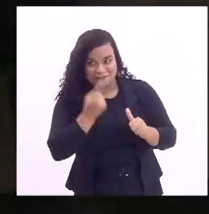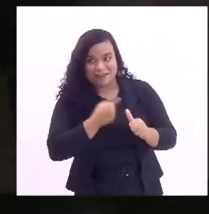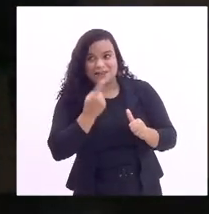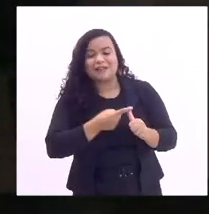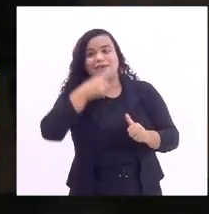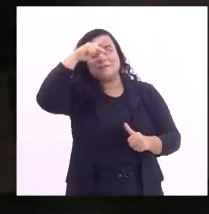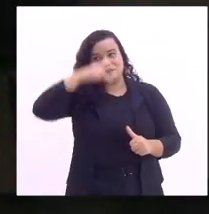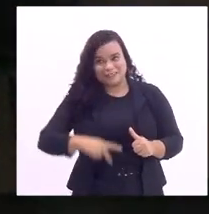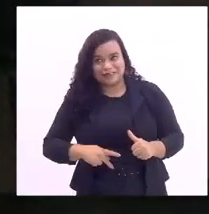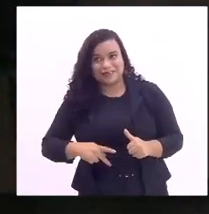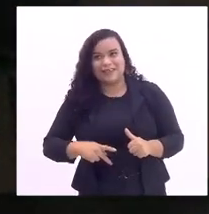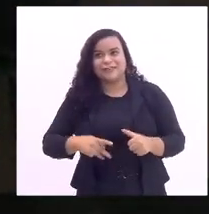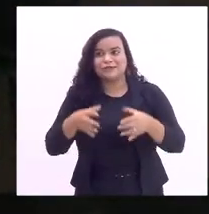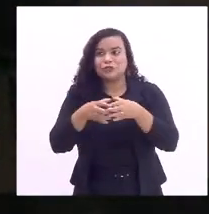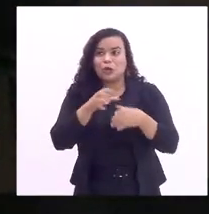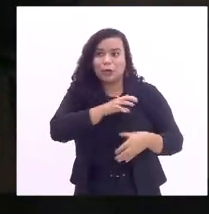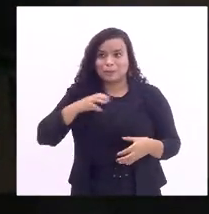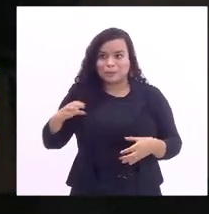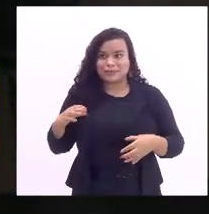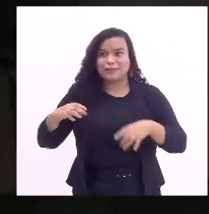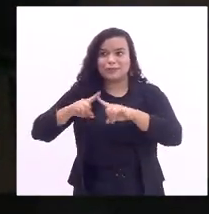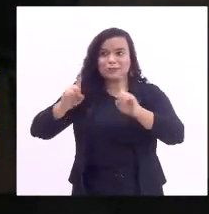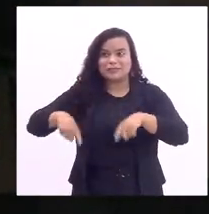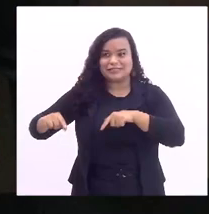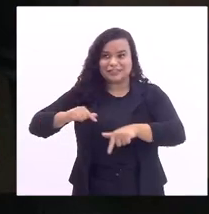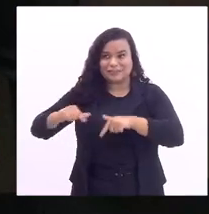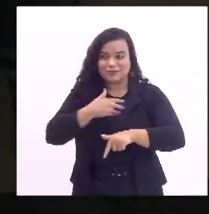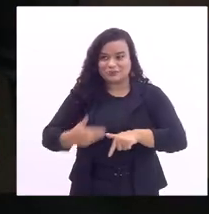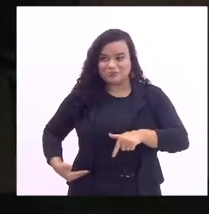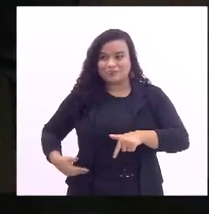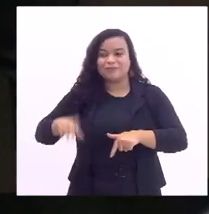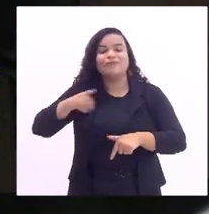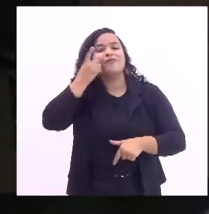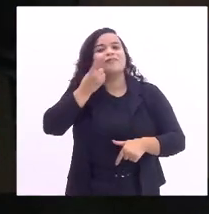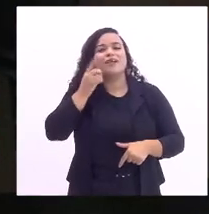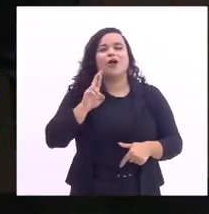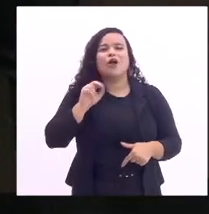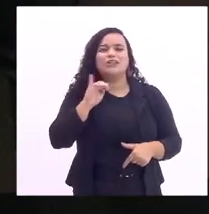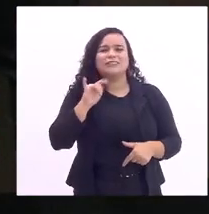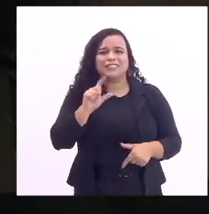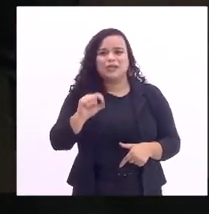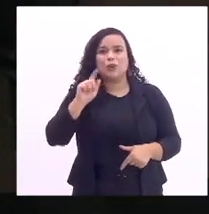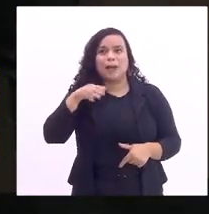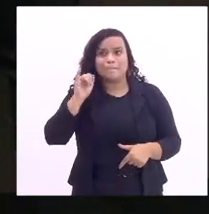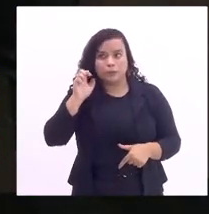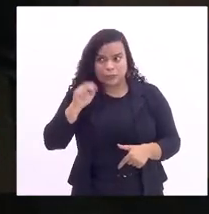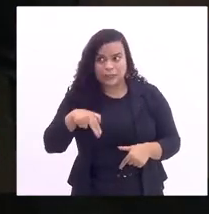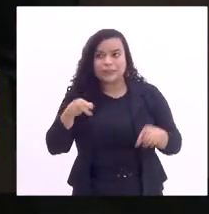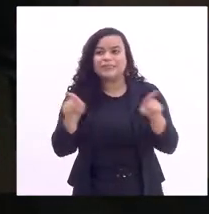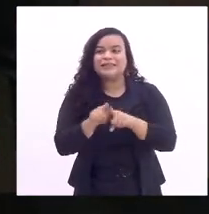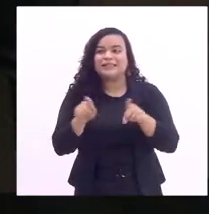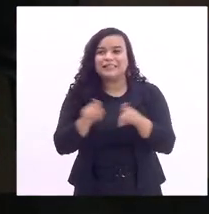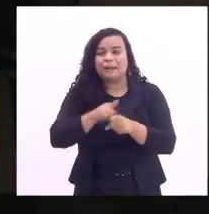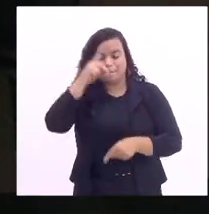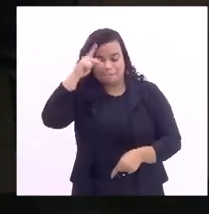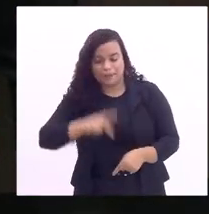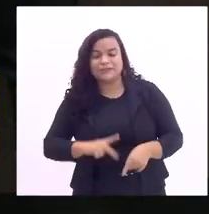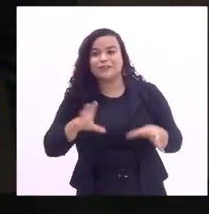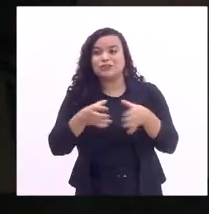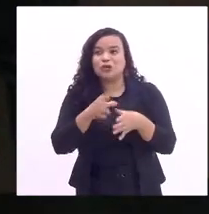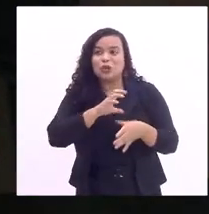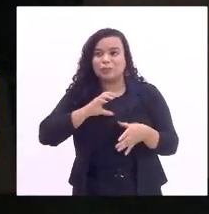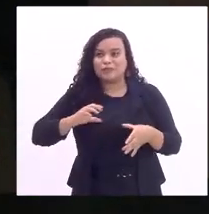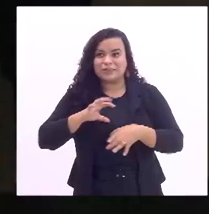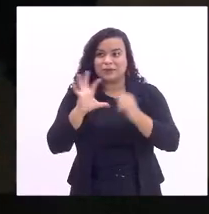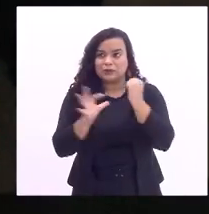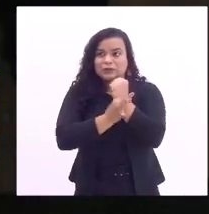o presidente da Comissão de Servidores Públicos, deputado Rodrigo Amorim, e o presidente da Comissão de Segurança Pública,